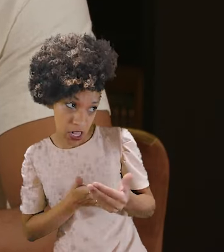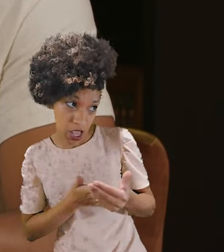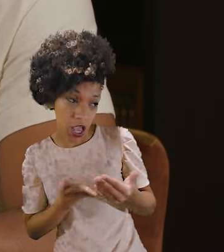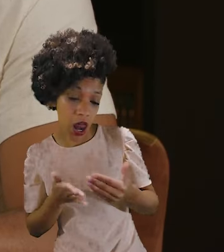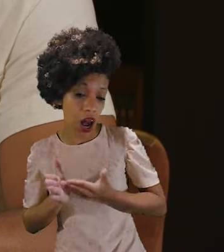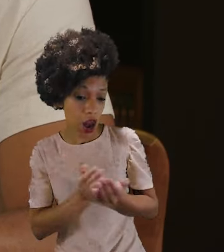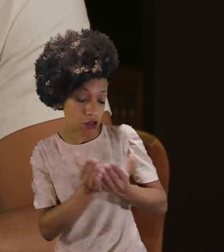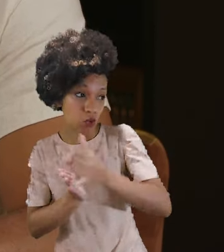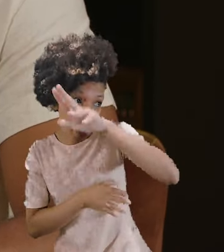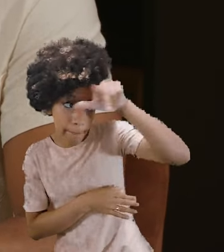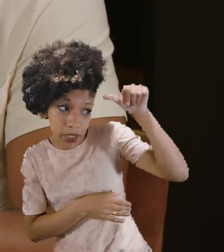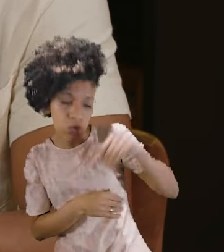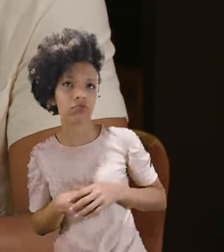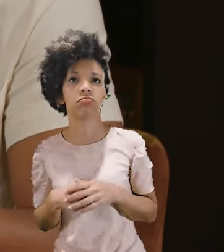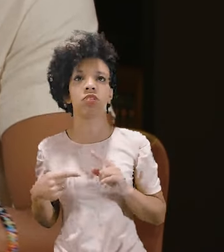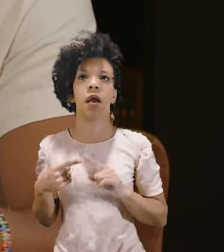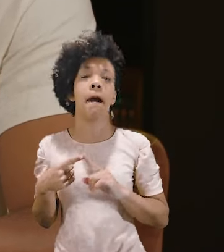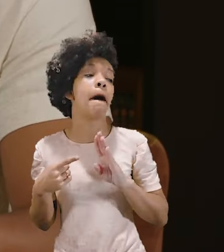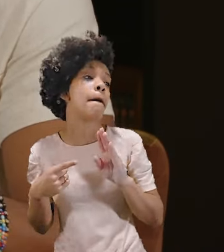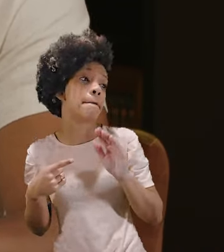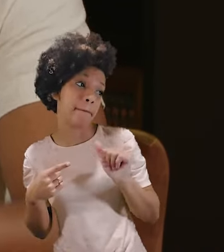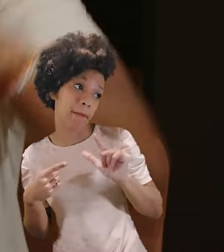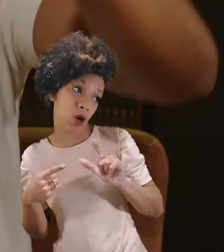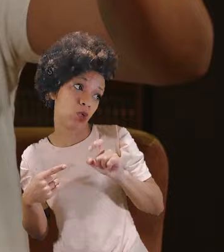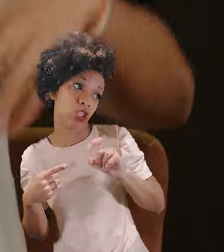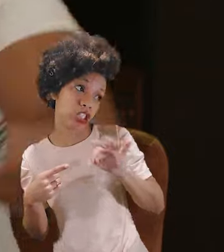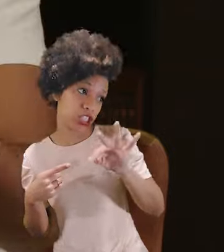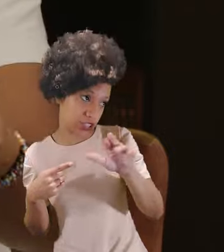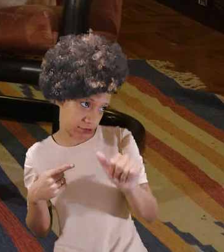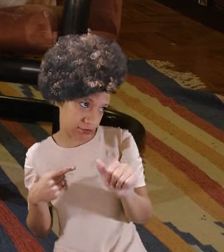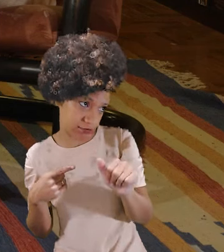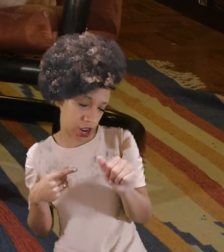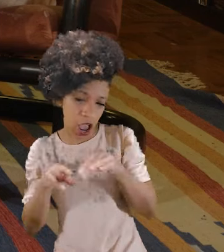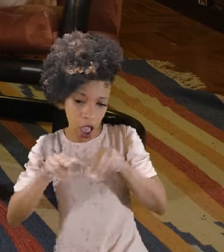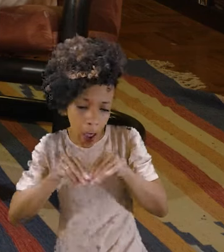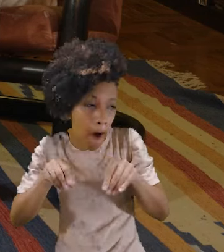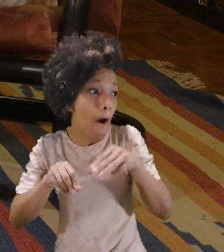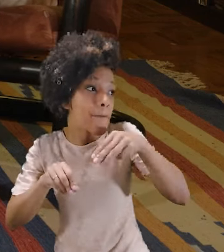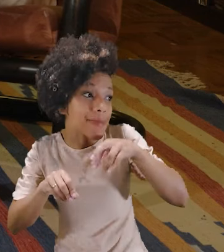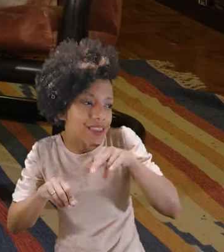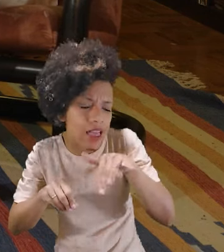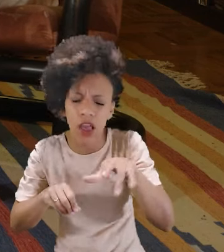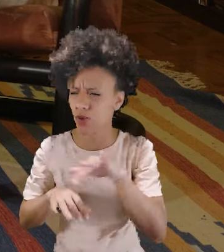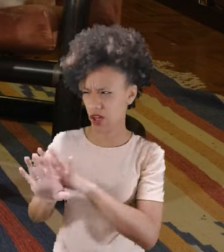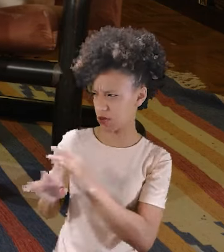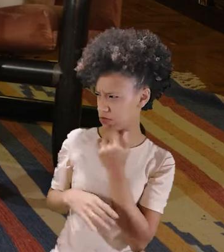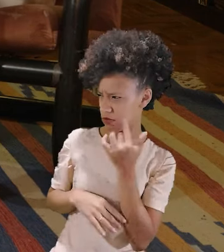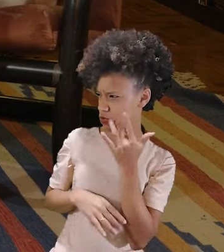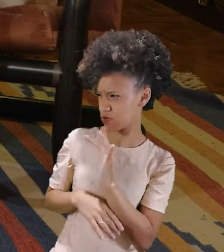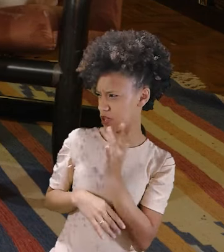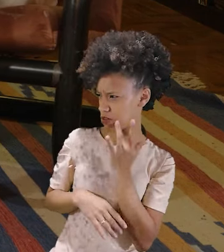a gente para levarmos Vanilla a gente Só levava bauxita era bauxita eram mulher gosta de previdência Então não é